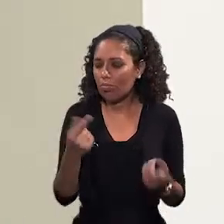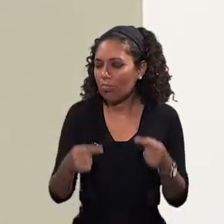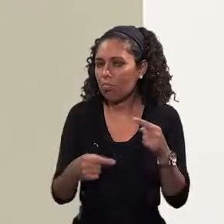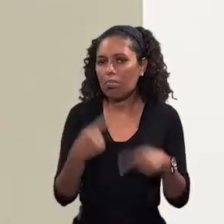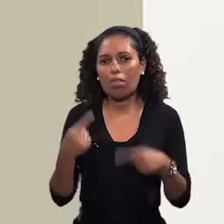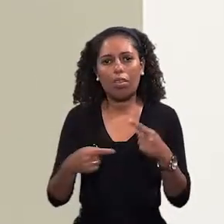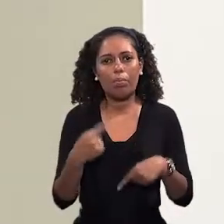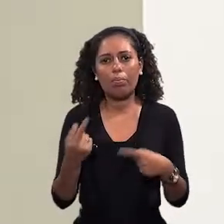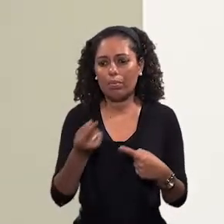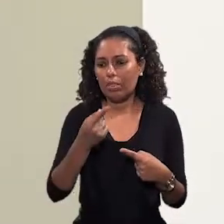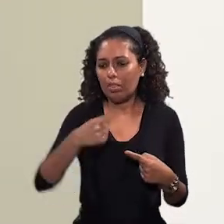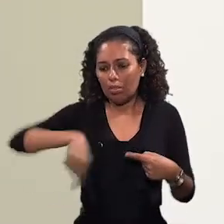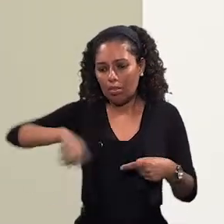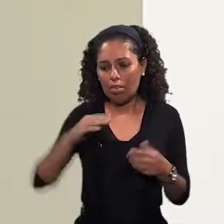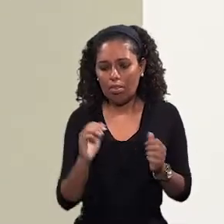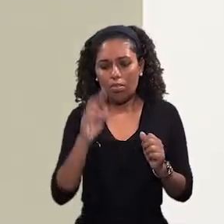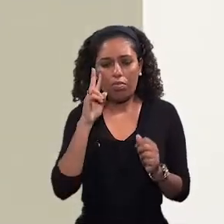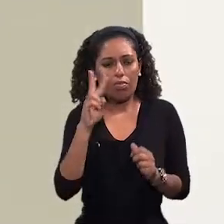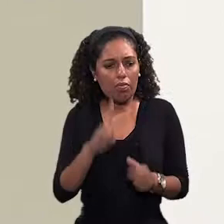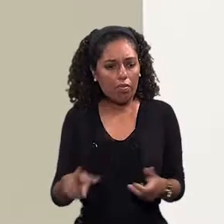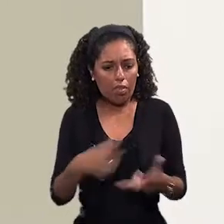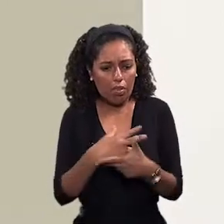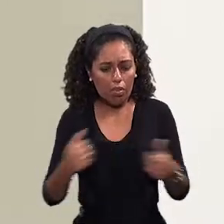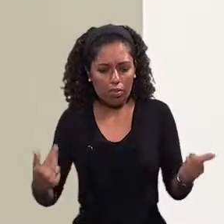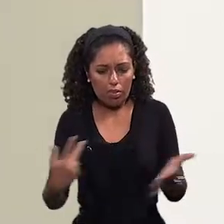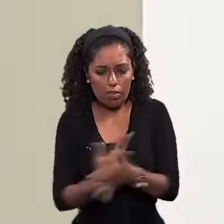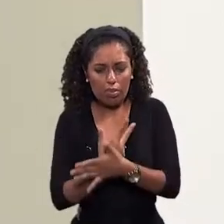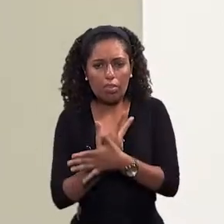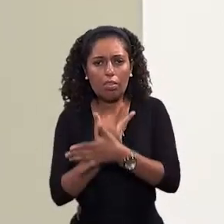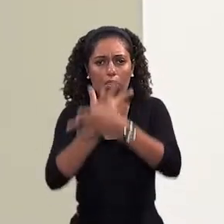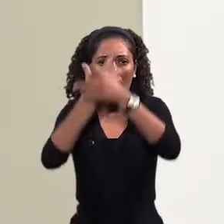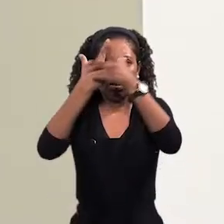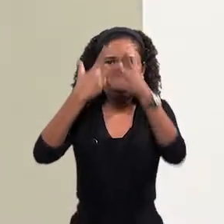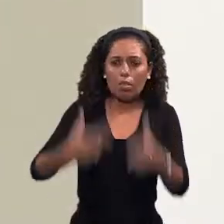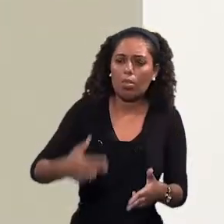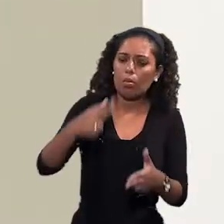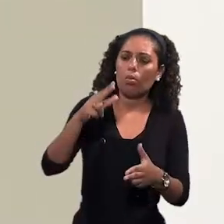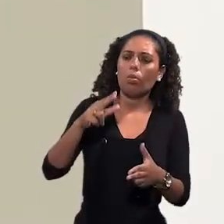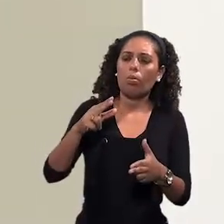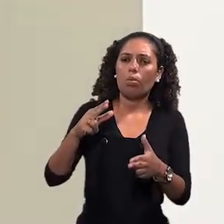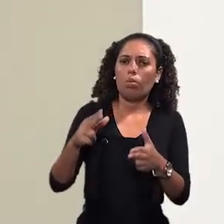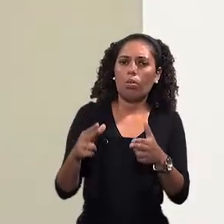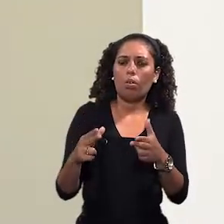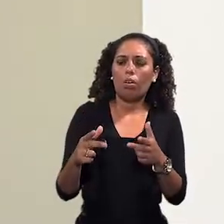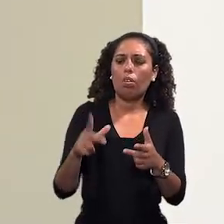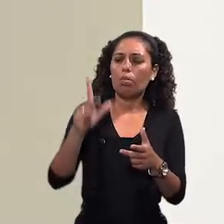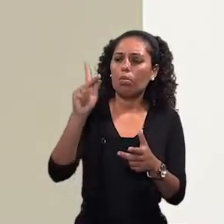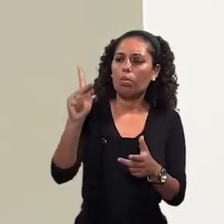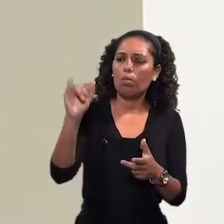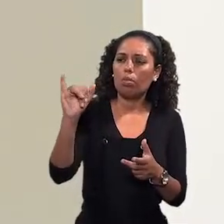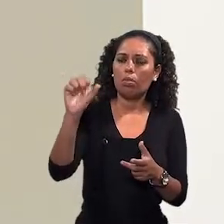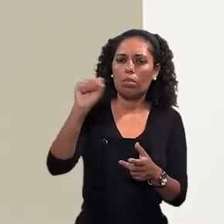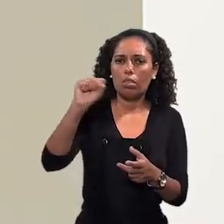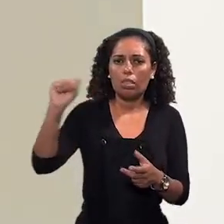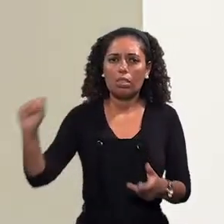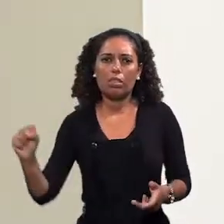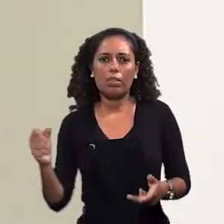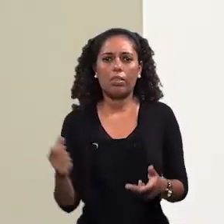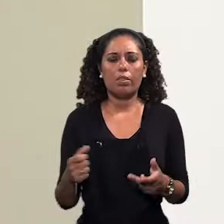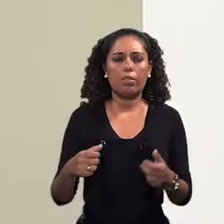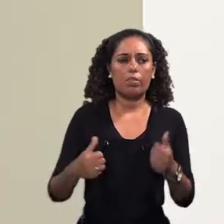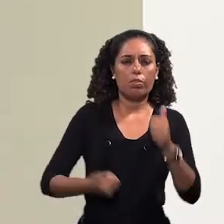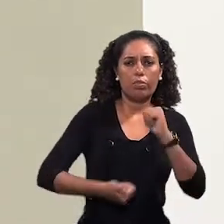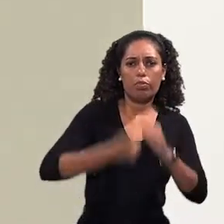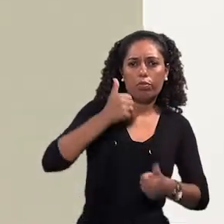mais sentido que a gente observe acidentes e incidentes como aconteceram na Boate Kiss, nos centros de treinamento ao redor do nosso